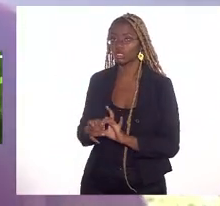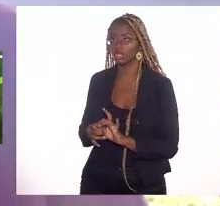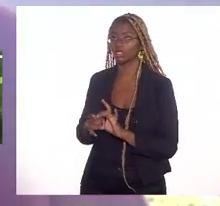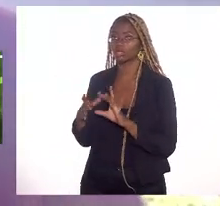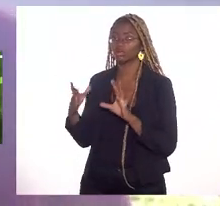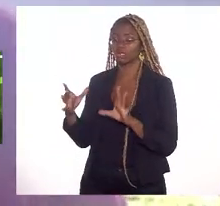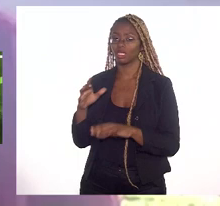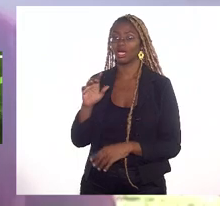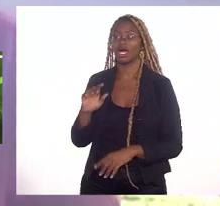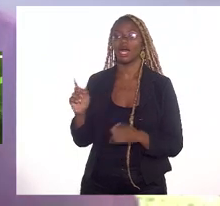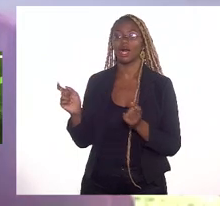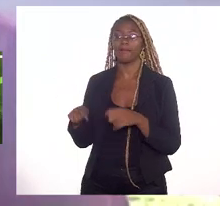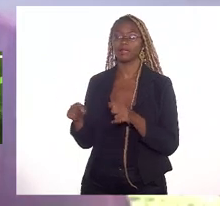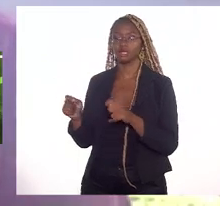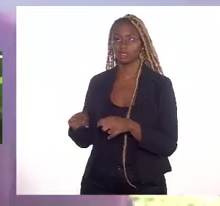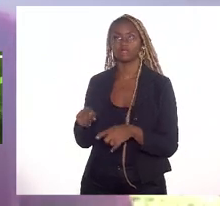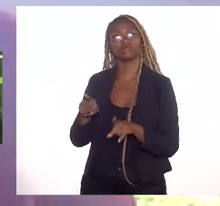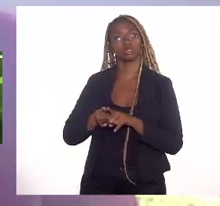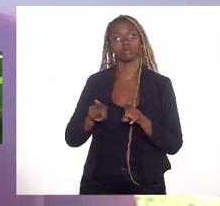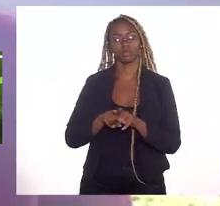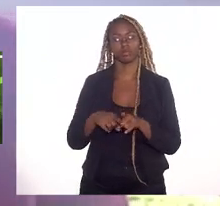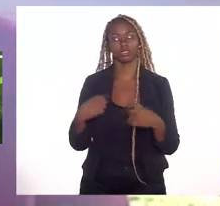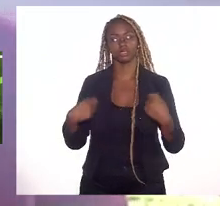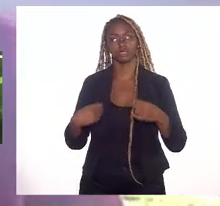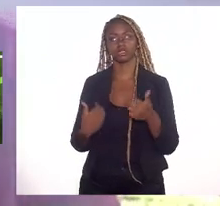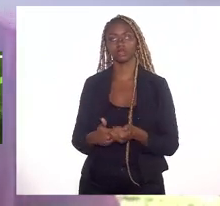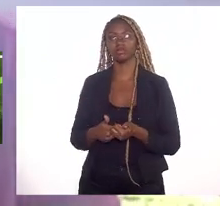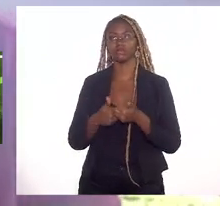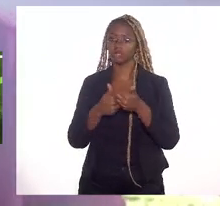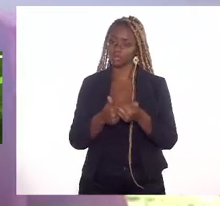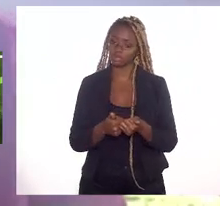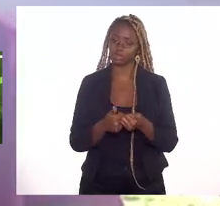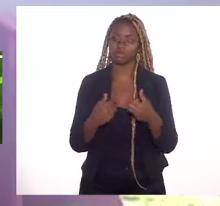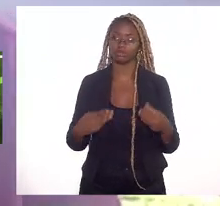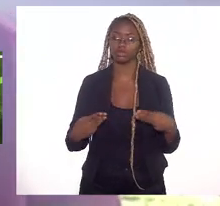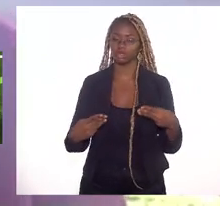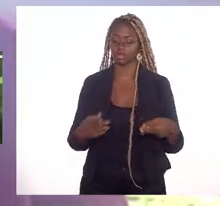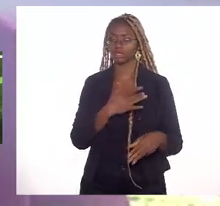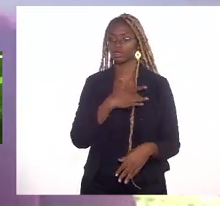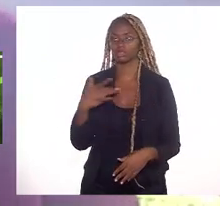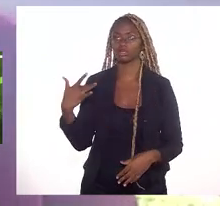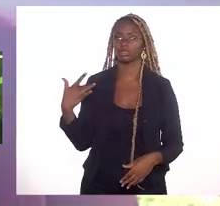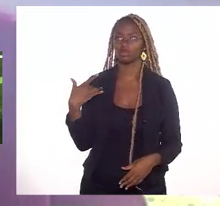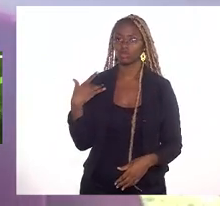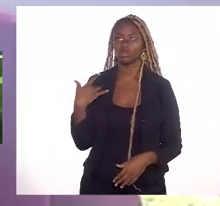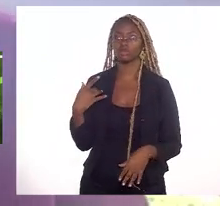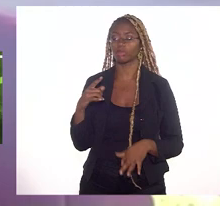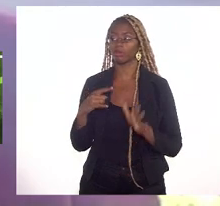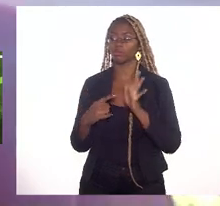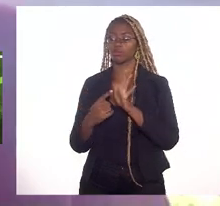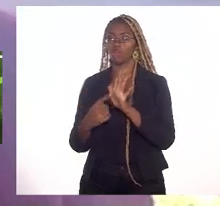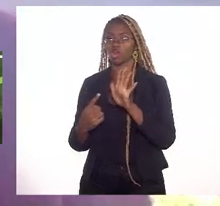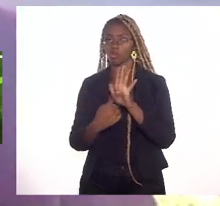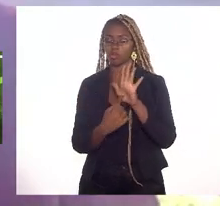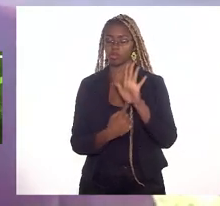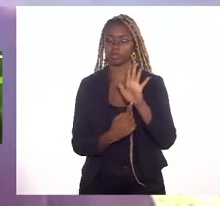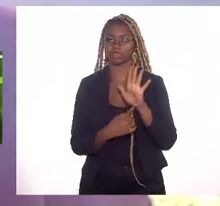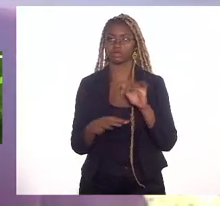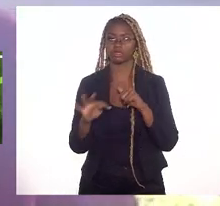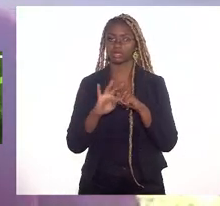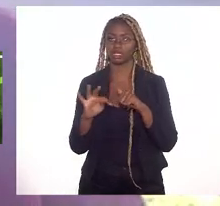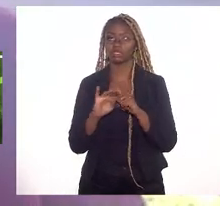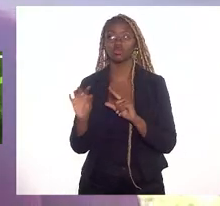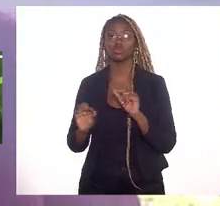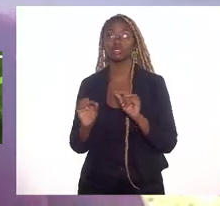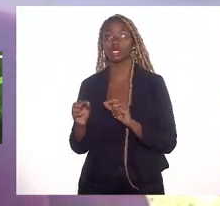precisa também muito do apoio do Ministério na celeridade e nas indicações técnicas do que atravancam esses processos,